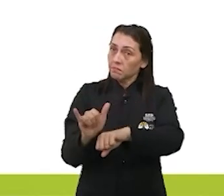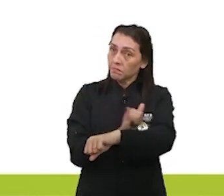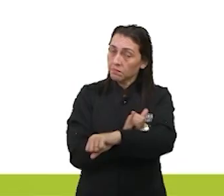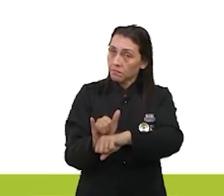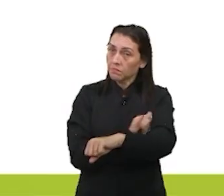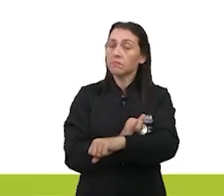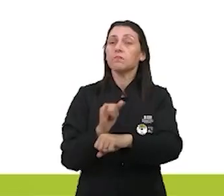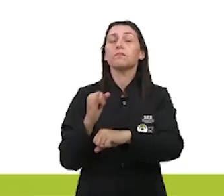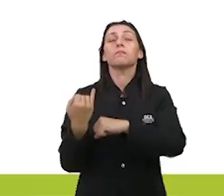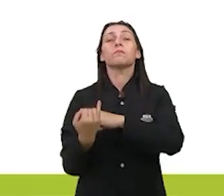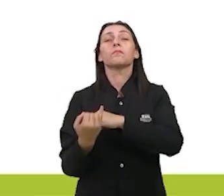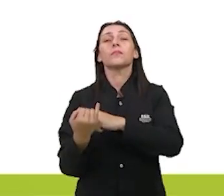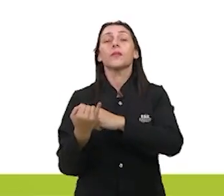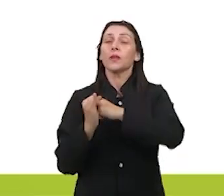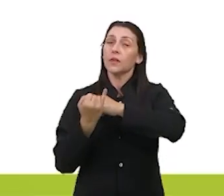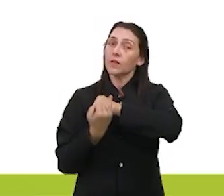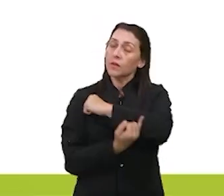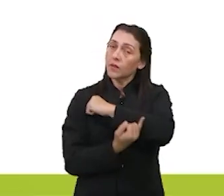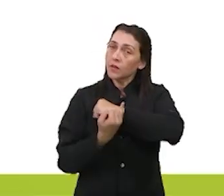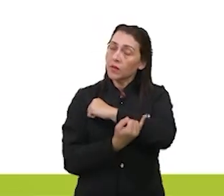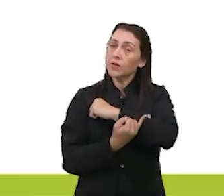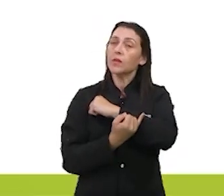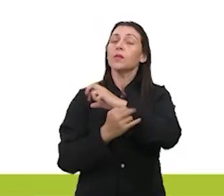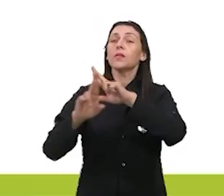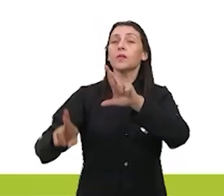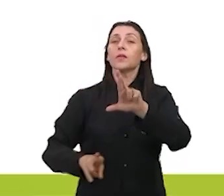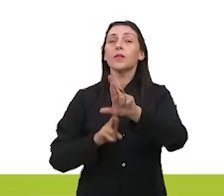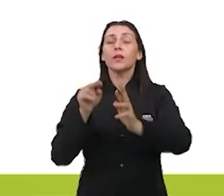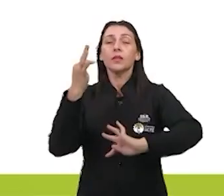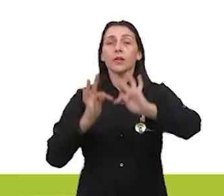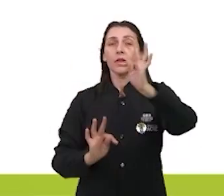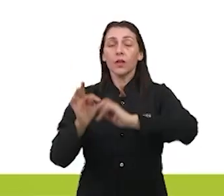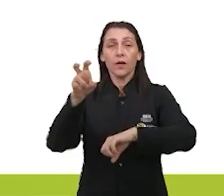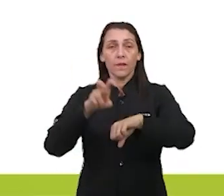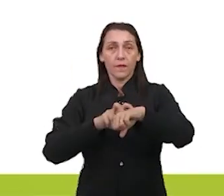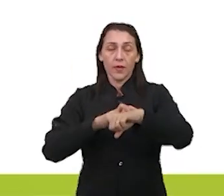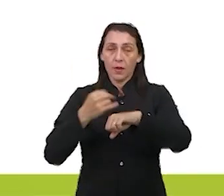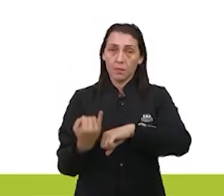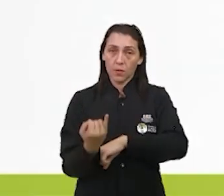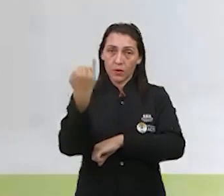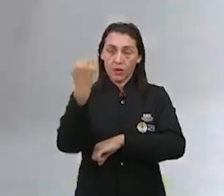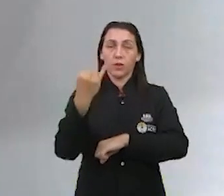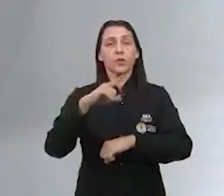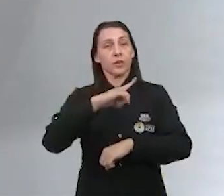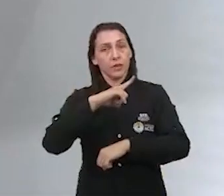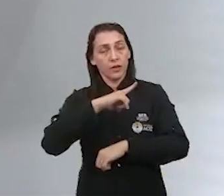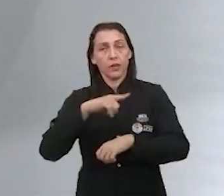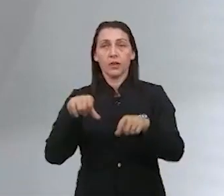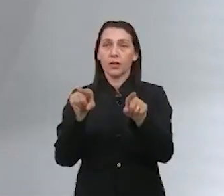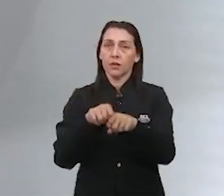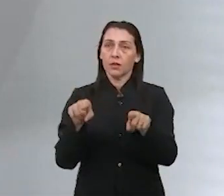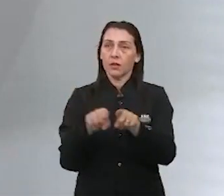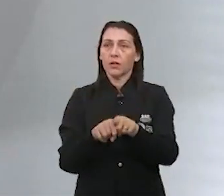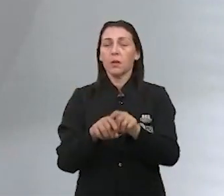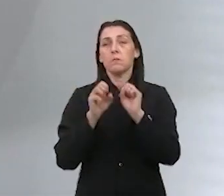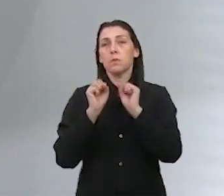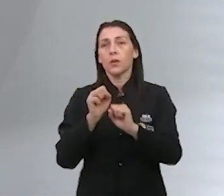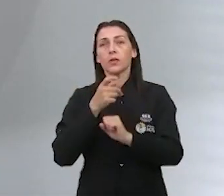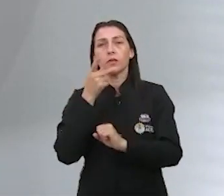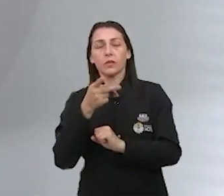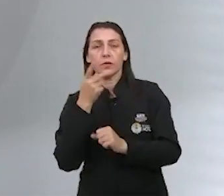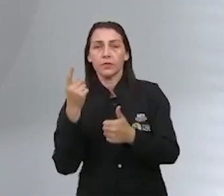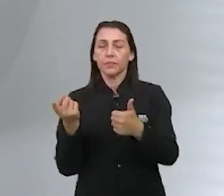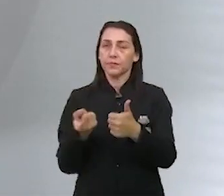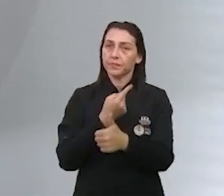estratégicos. Investimentos em infraestrutura sustentável e tecnologias verdes são fundamentais. Pessoal, aqui a gente pode falar